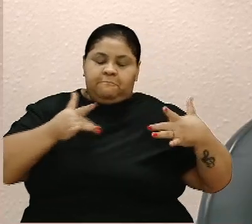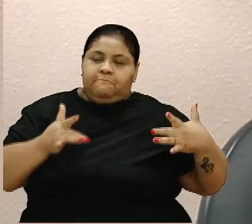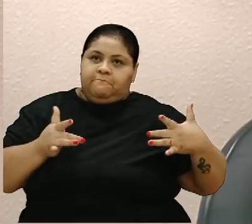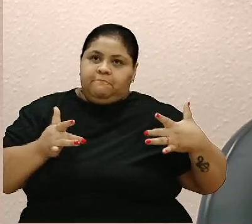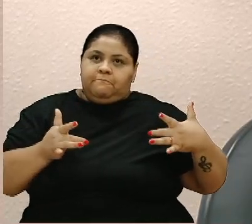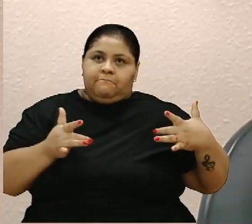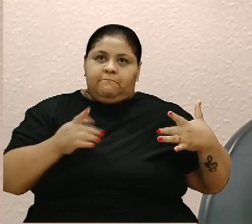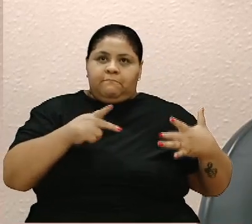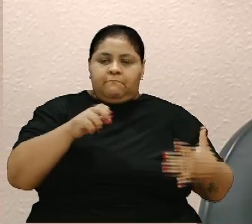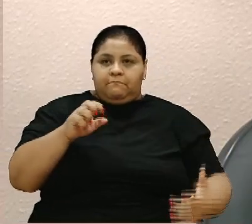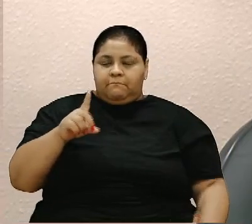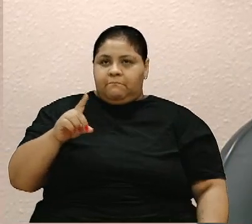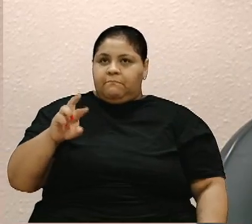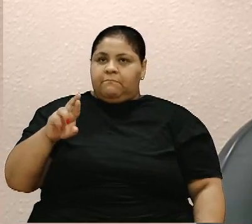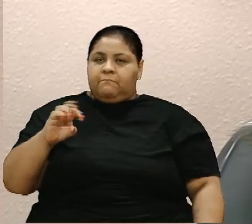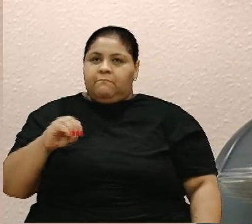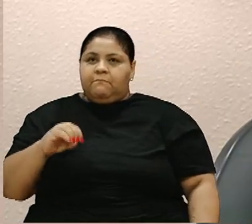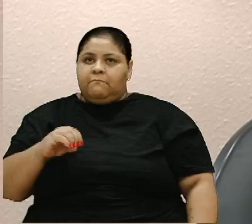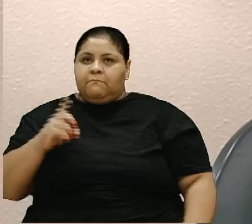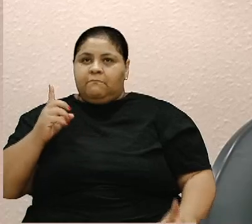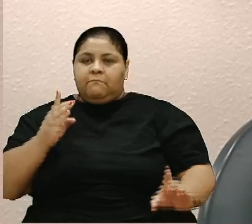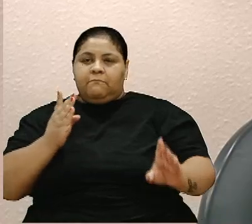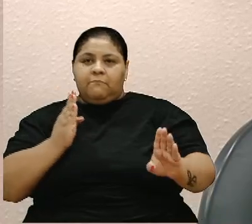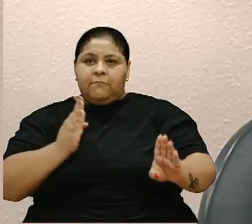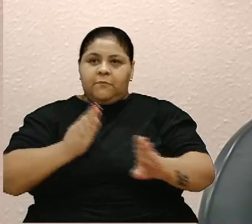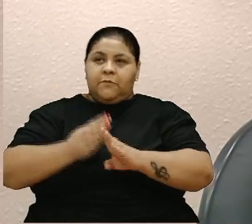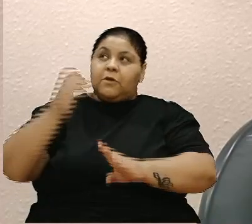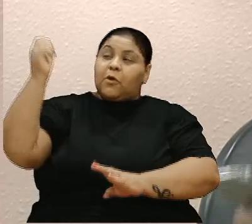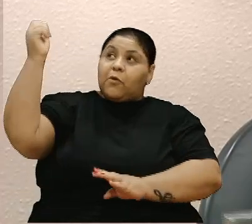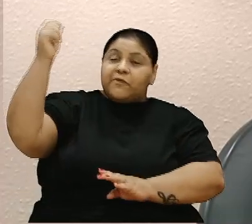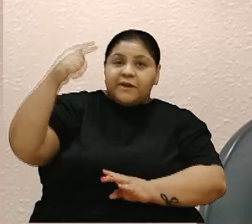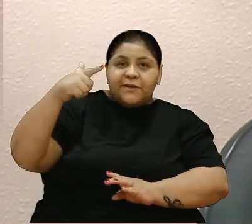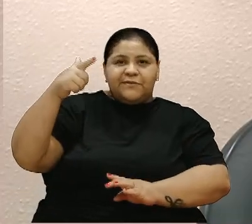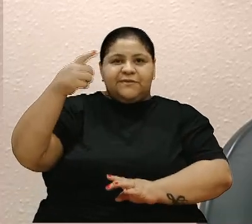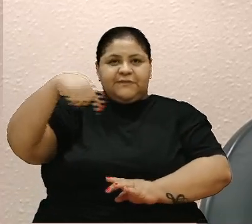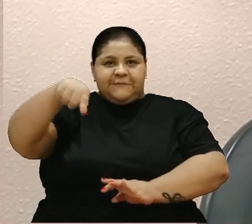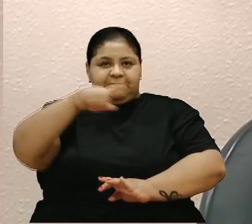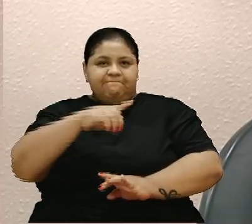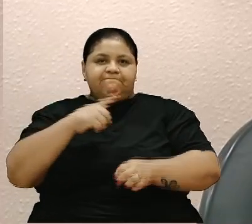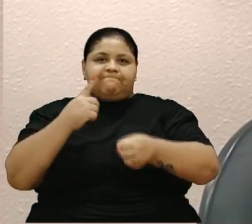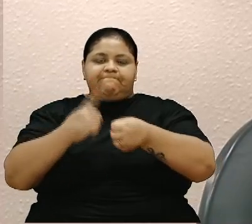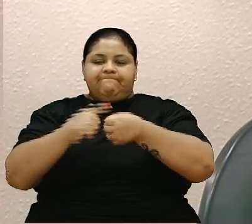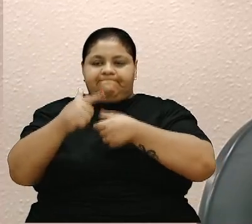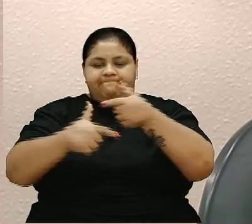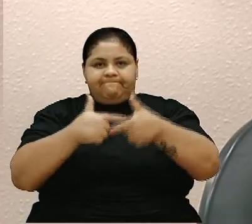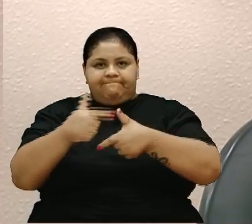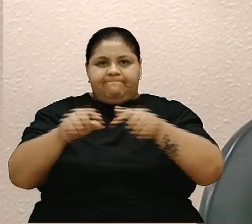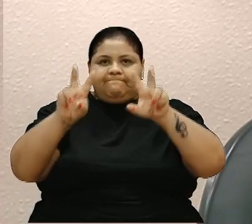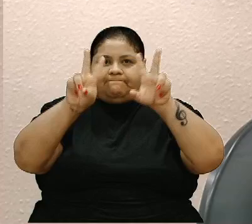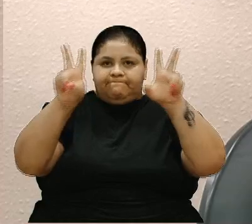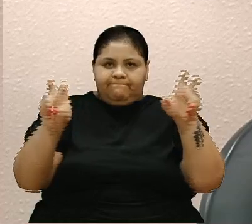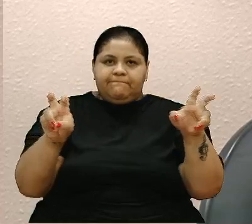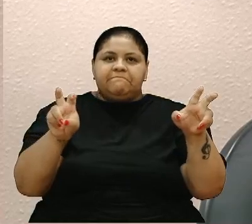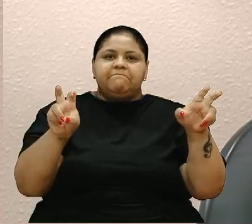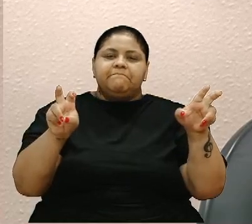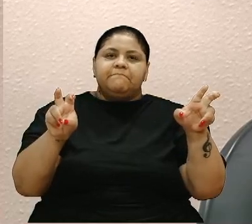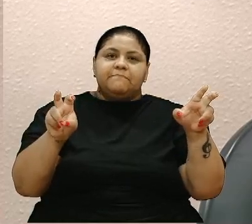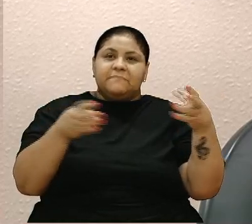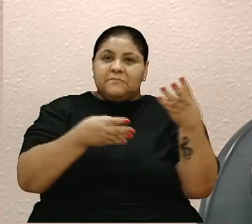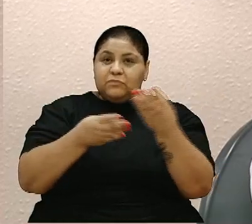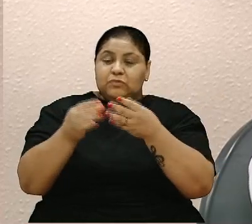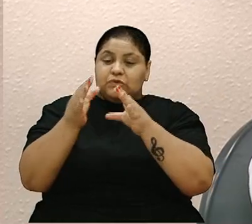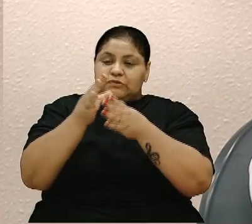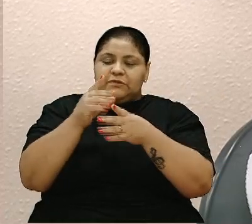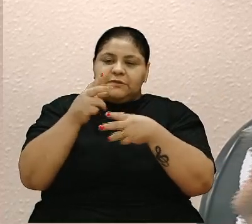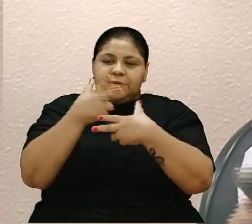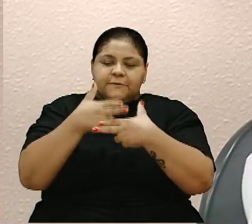que o Pedro encontre a luz e que nós, enquanto cidade, trabalhemos com esse tema, que é um tema muito